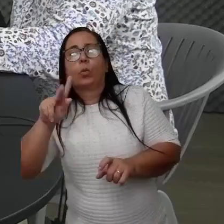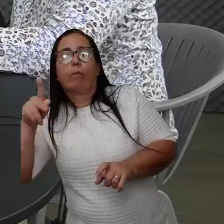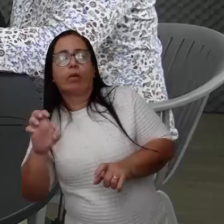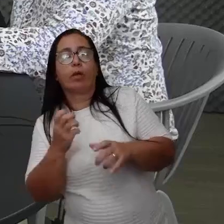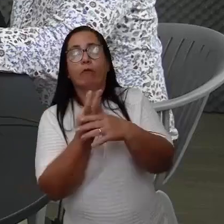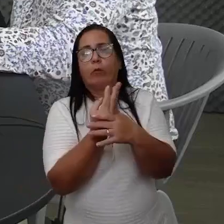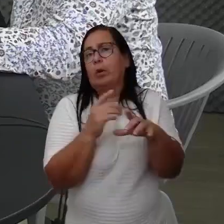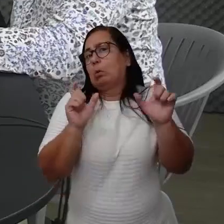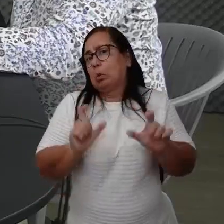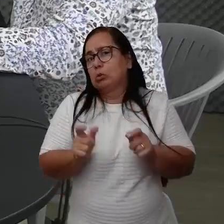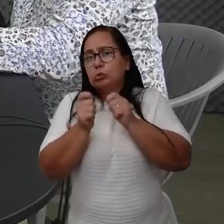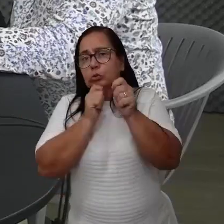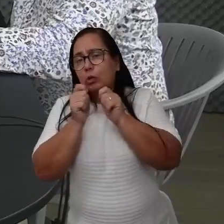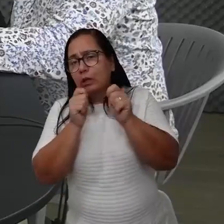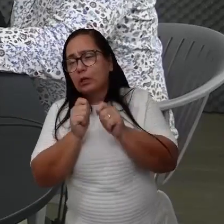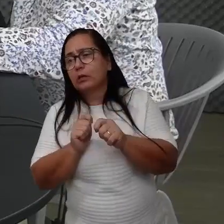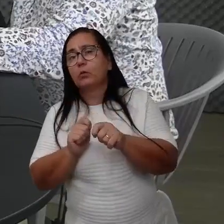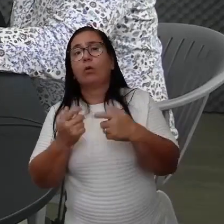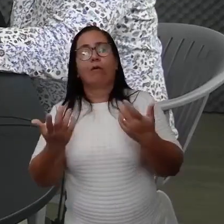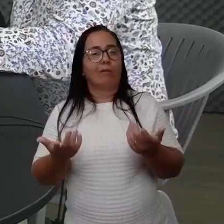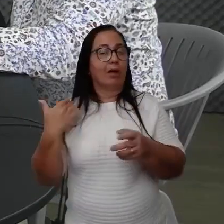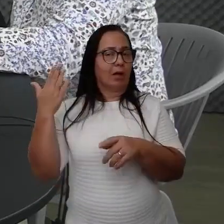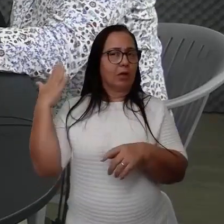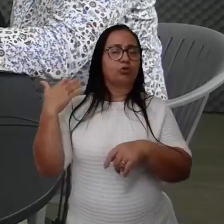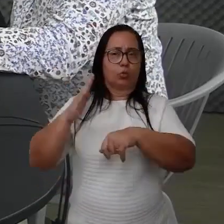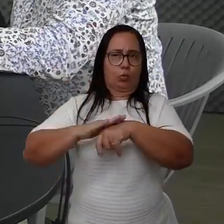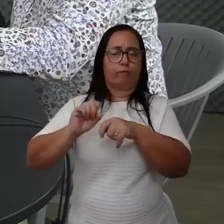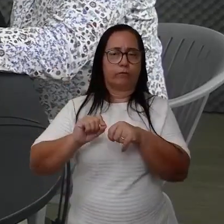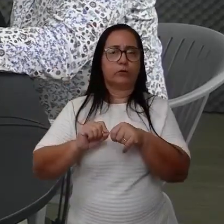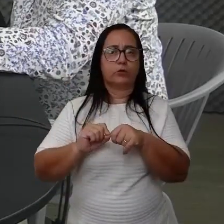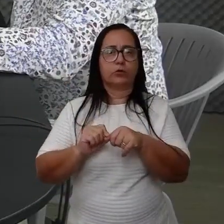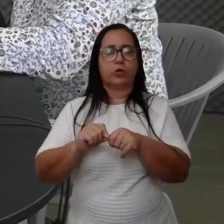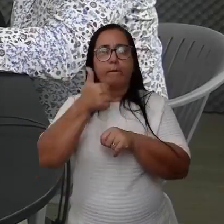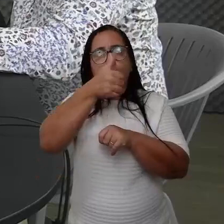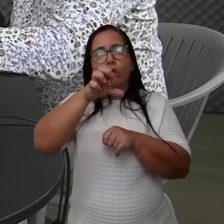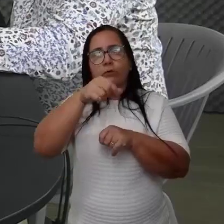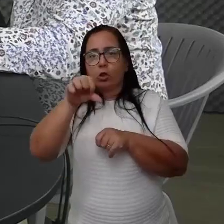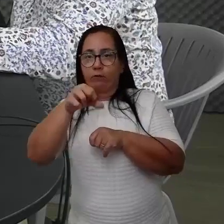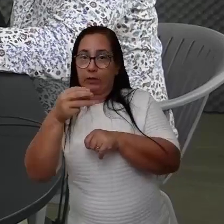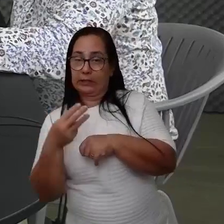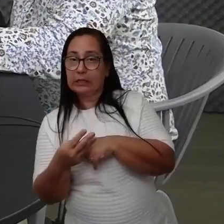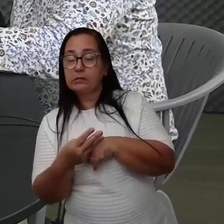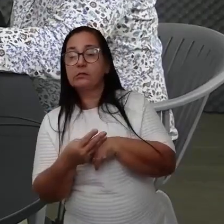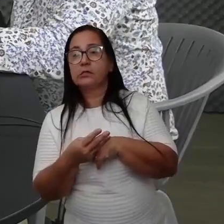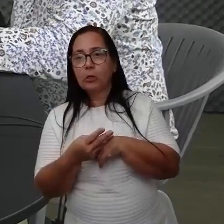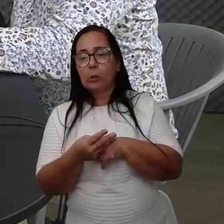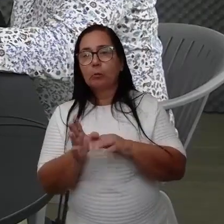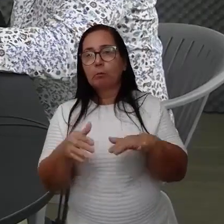UFPE? Jornalismo, na época que eu fiz, eu ingressei em 93, então